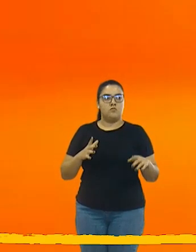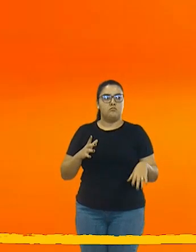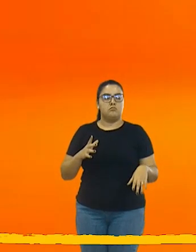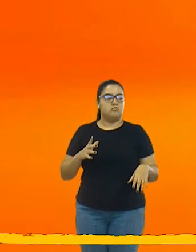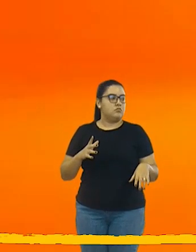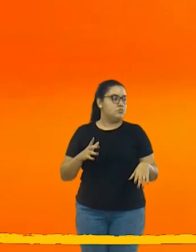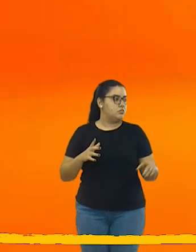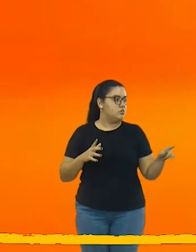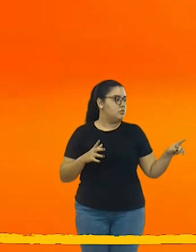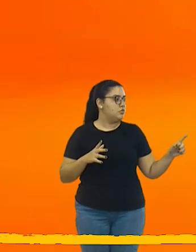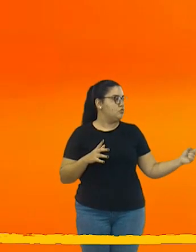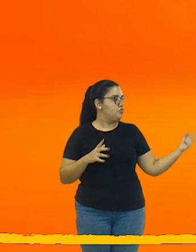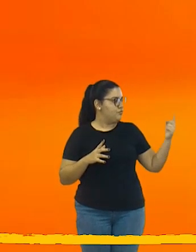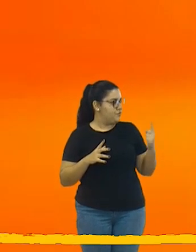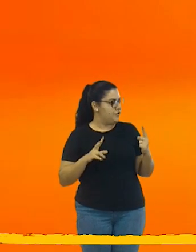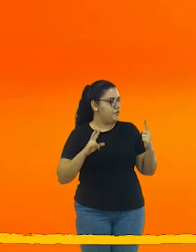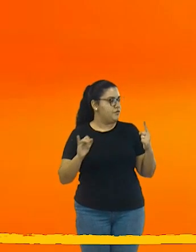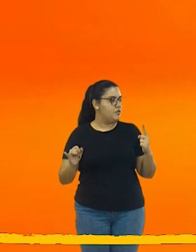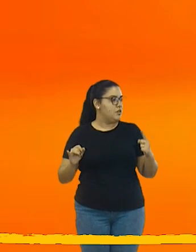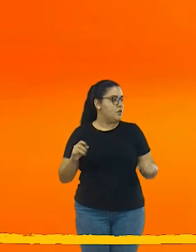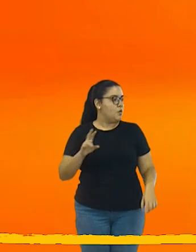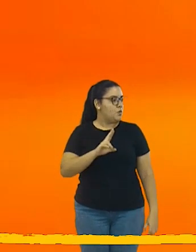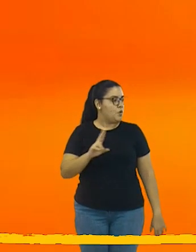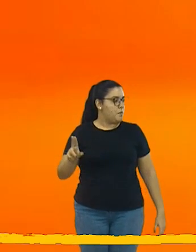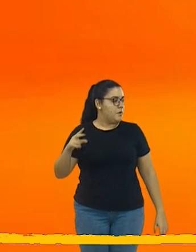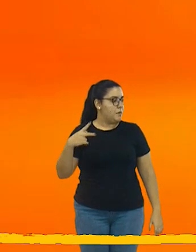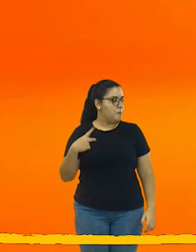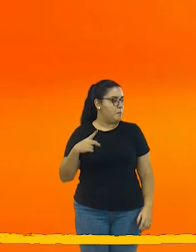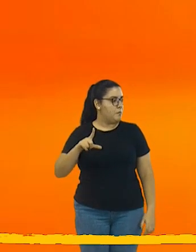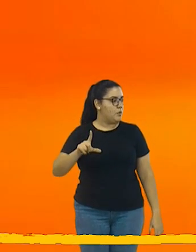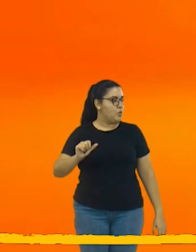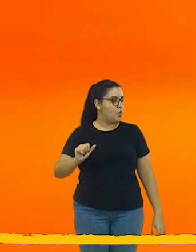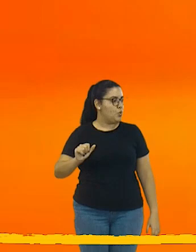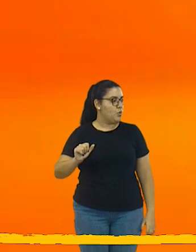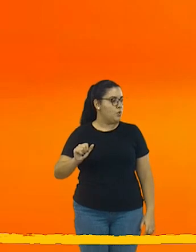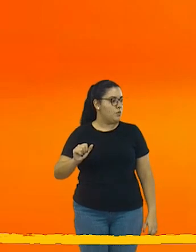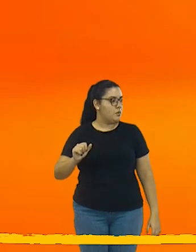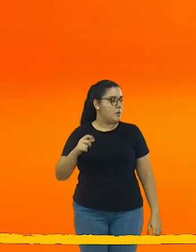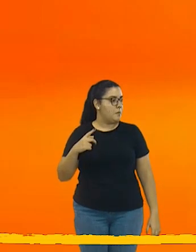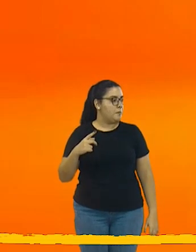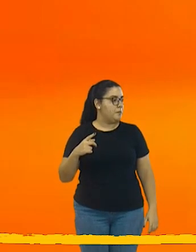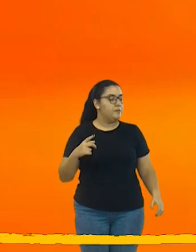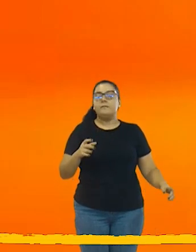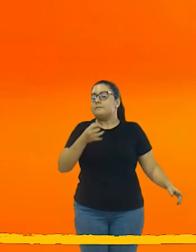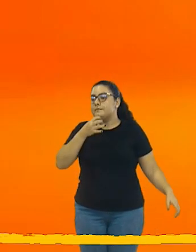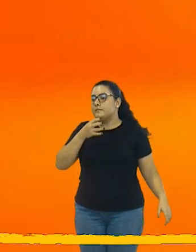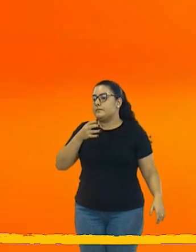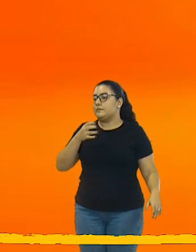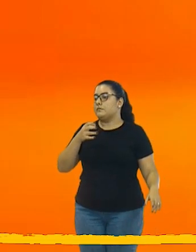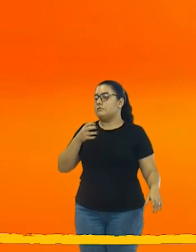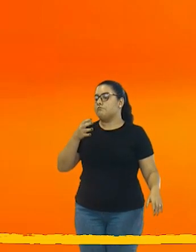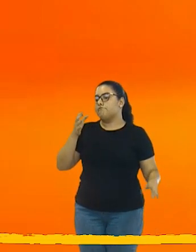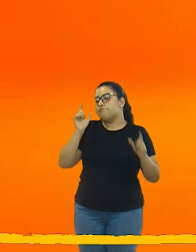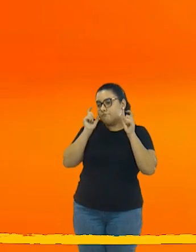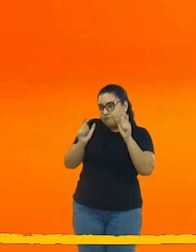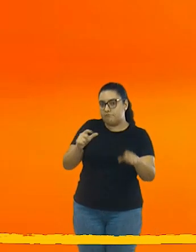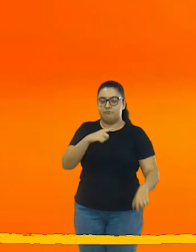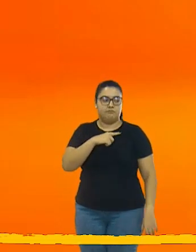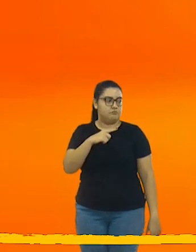João Filho ainda quer entrar. Aqui é a pluriatividade. Eu queria resolver essa questão, que eu acho ela interessantíssima,